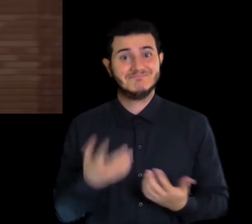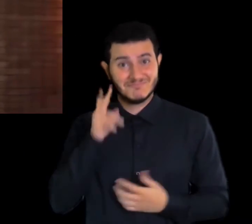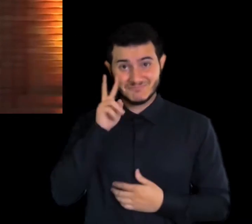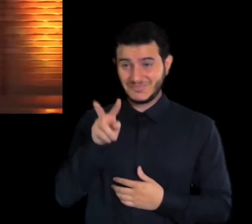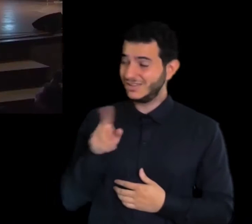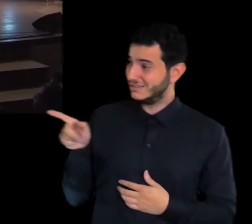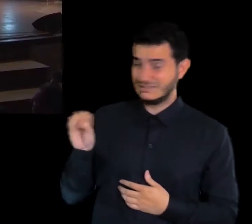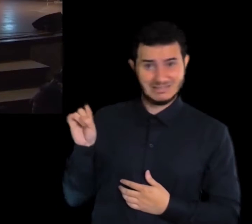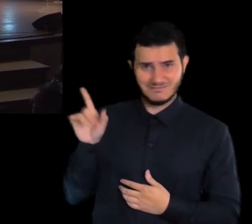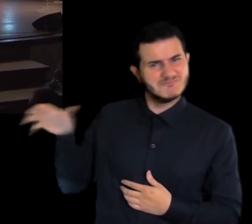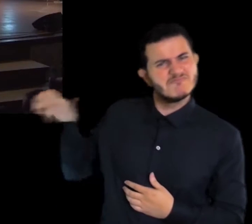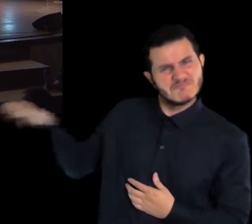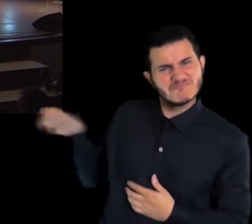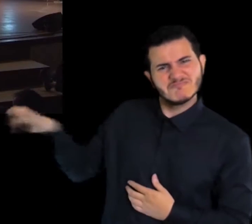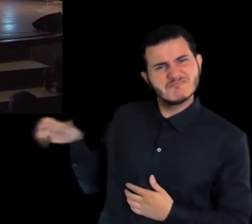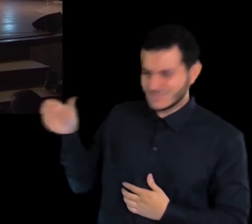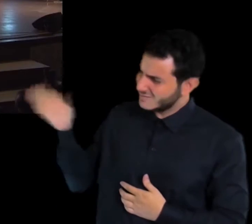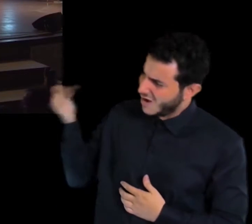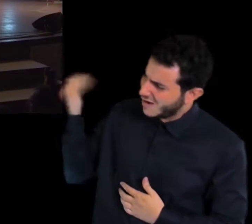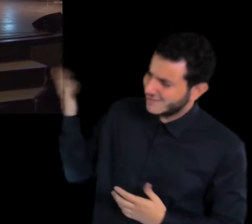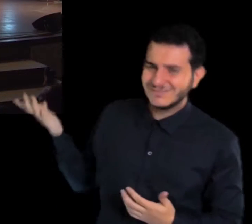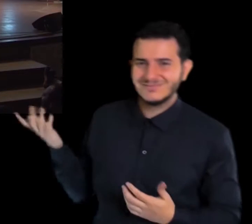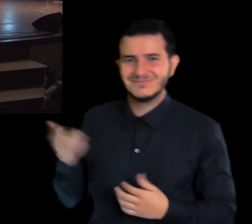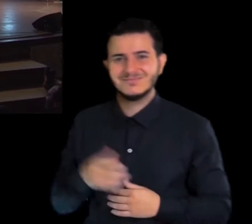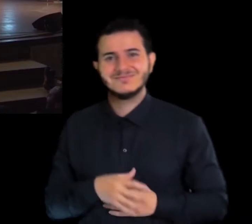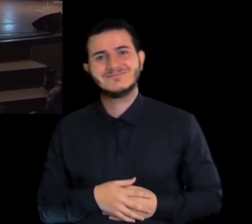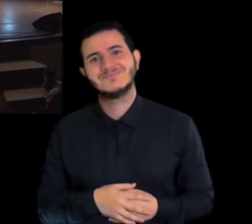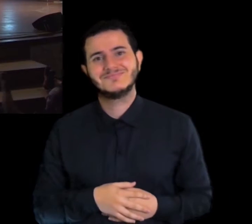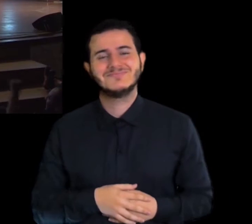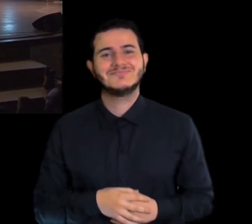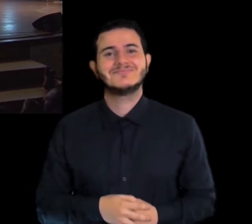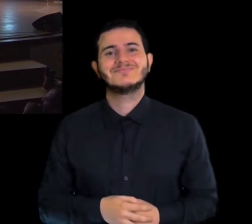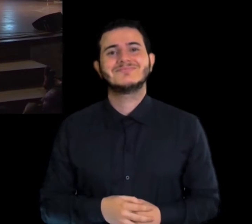Vê aí, se não tiver, dá um chacoalhão.